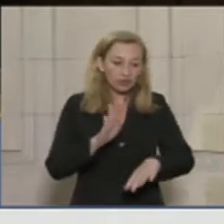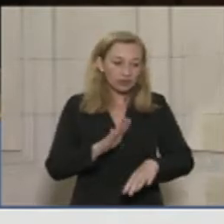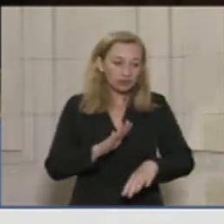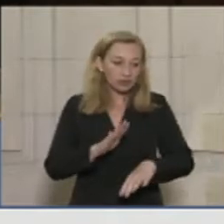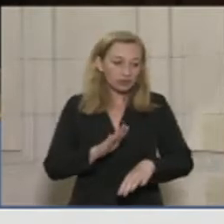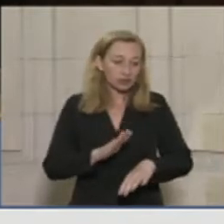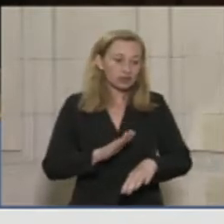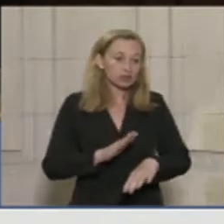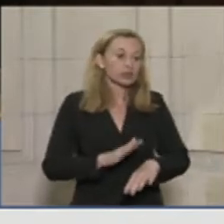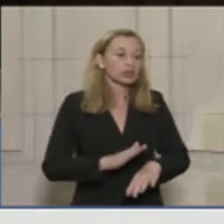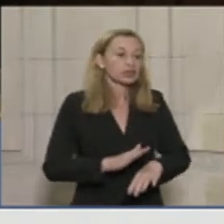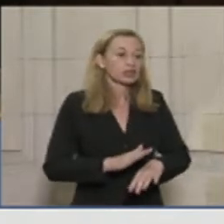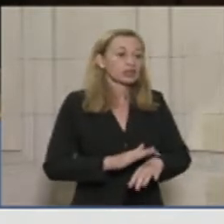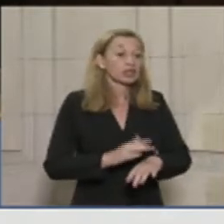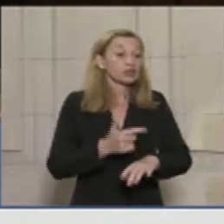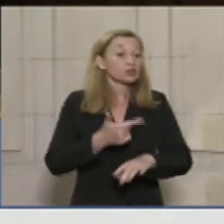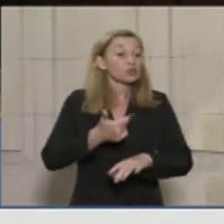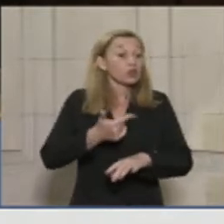São 12 edifícios,